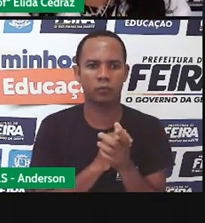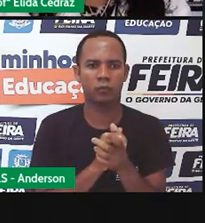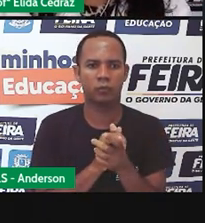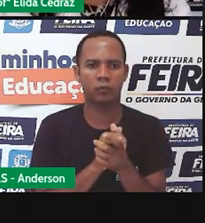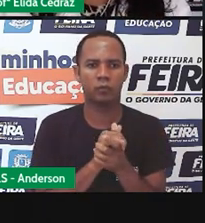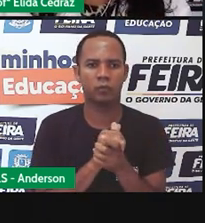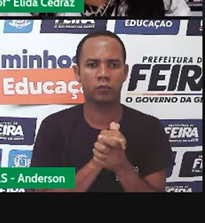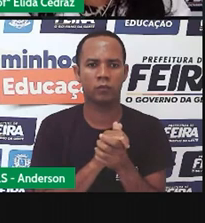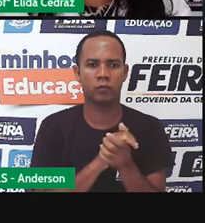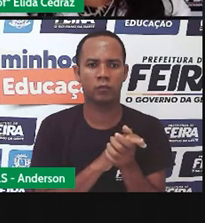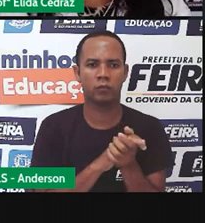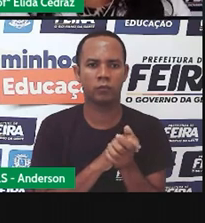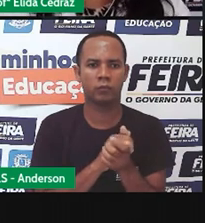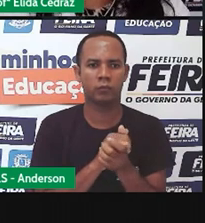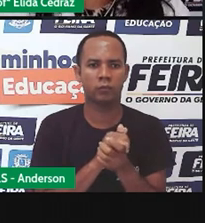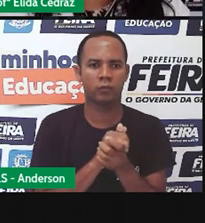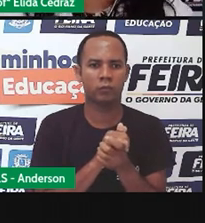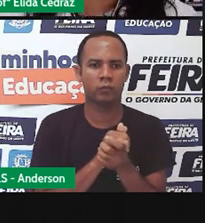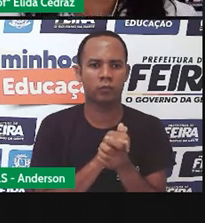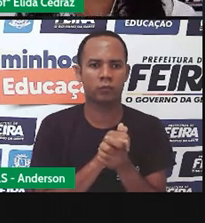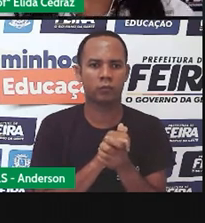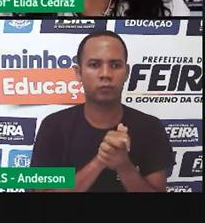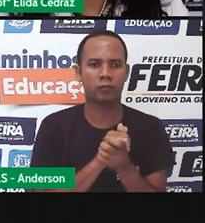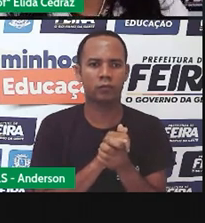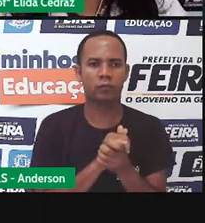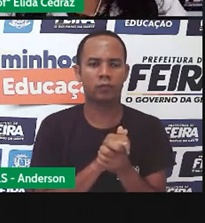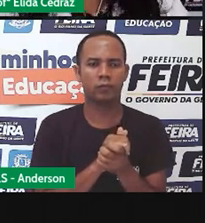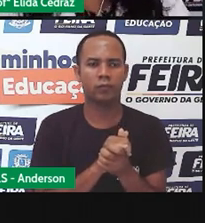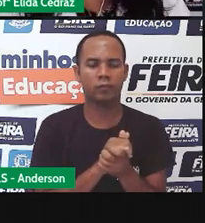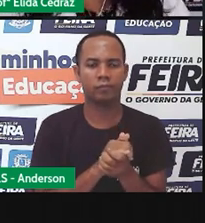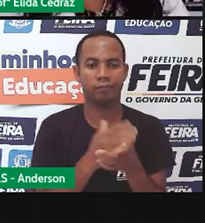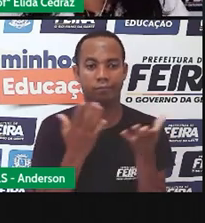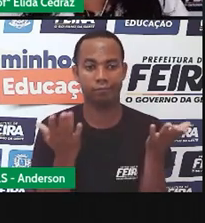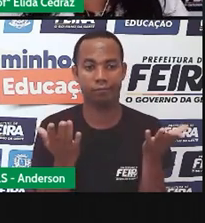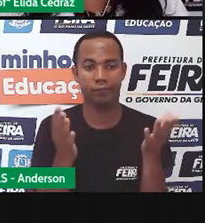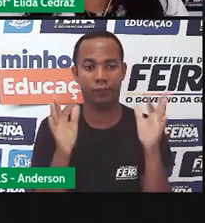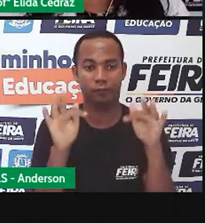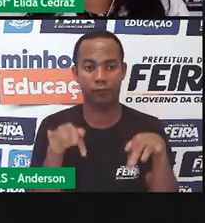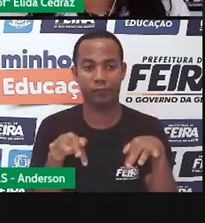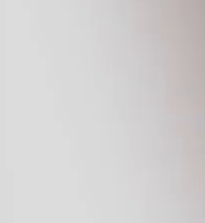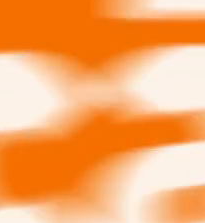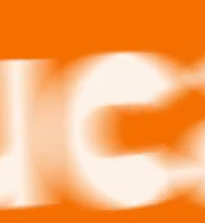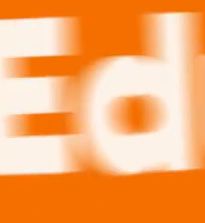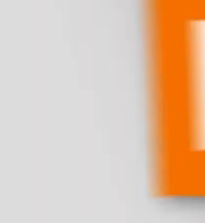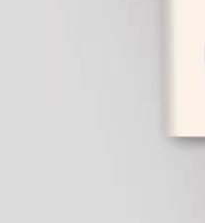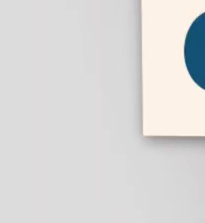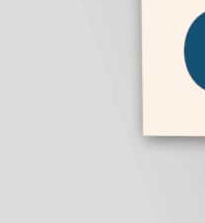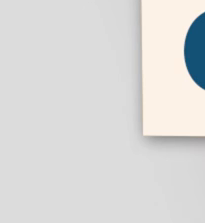retângulo e o triângulo. Então, até a próxima aula.